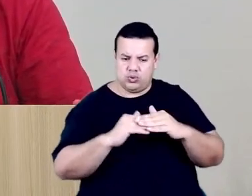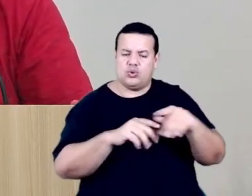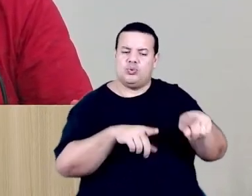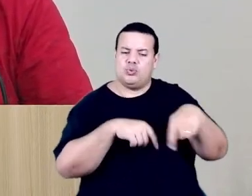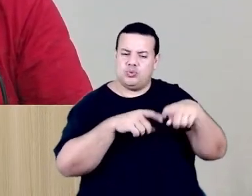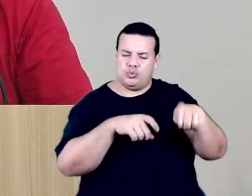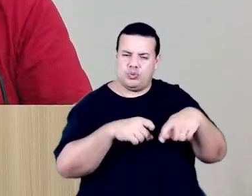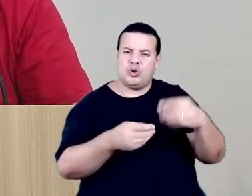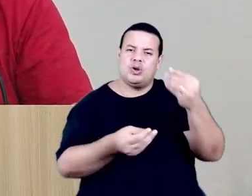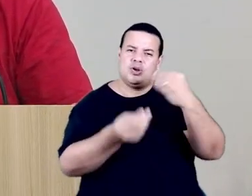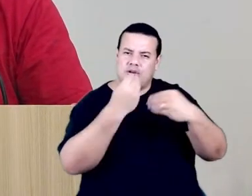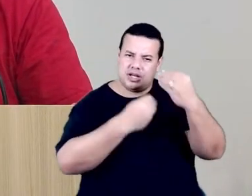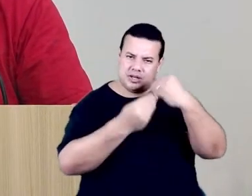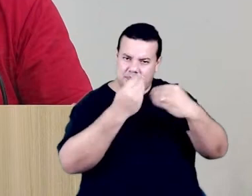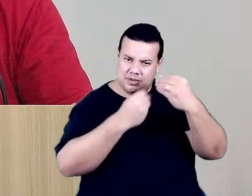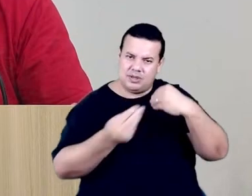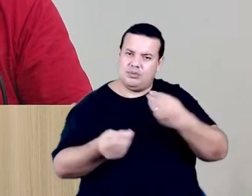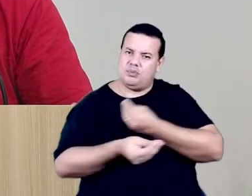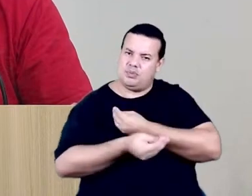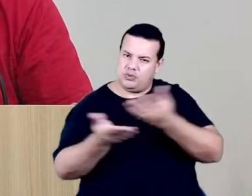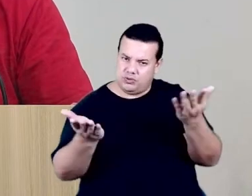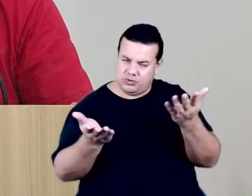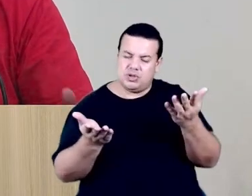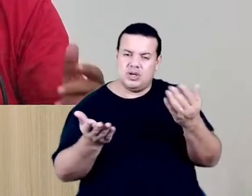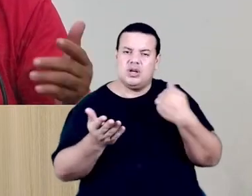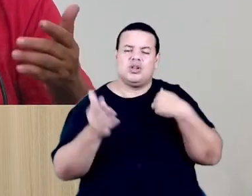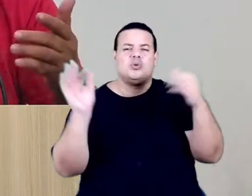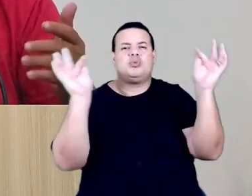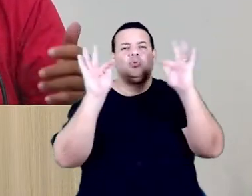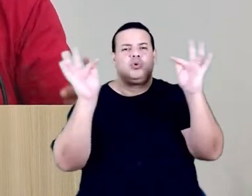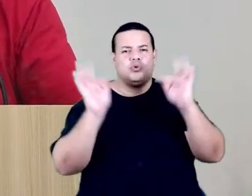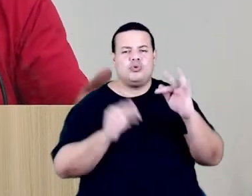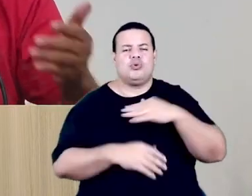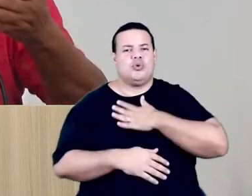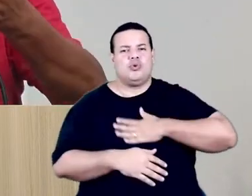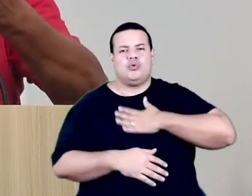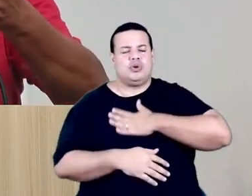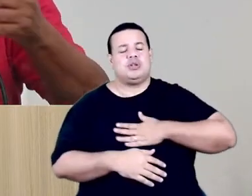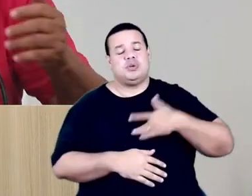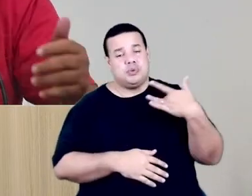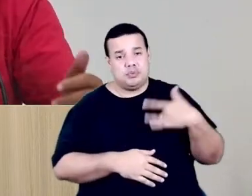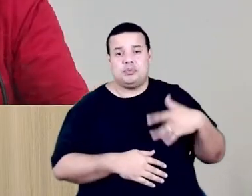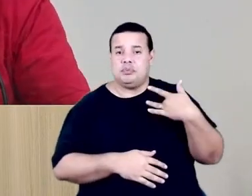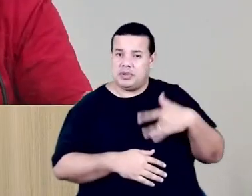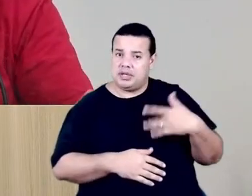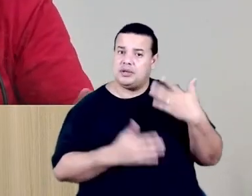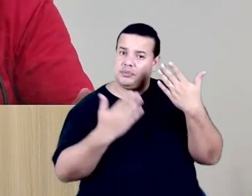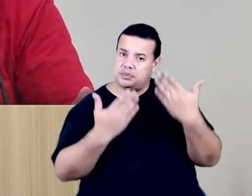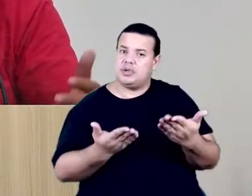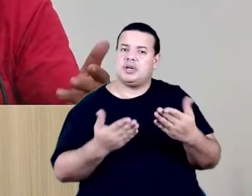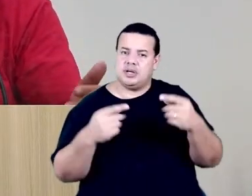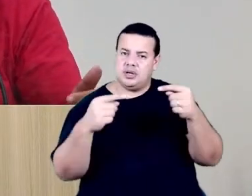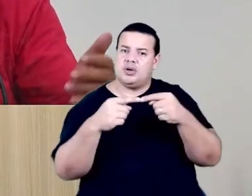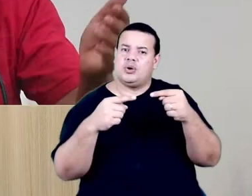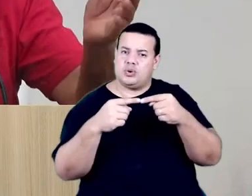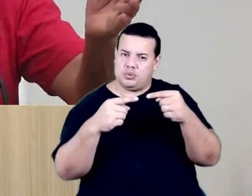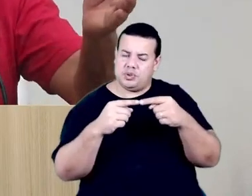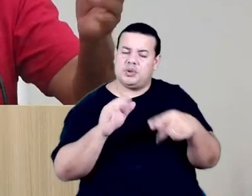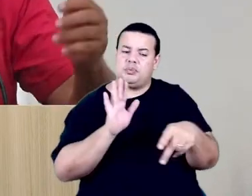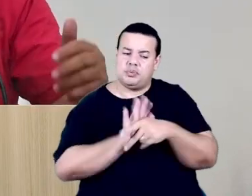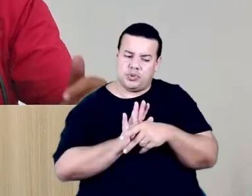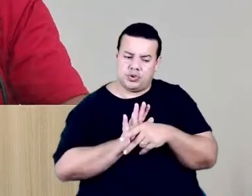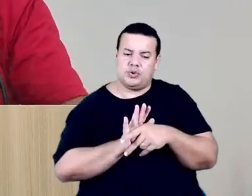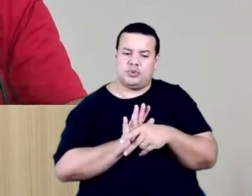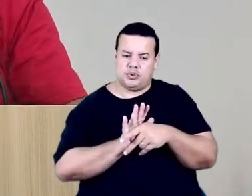então Fi muito contente uma pena que como se vossa excelência faz parte da da comissão